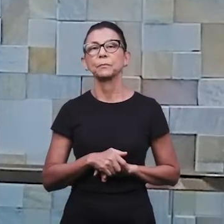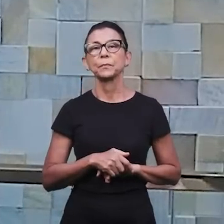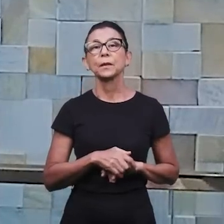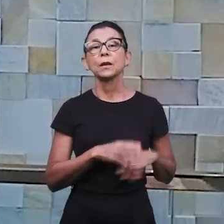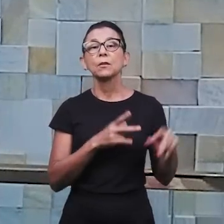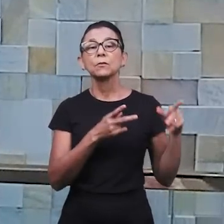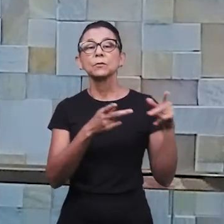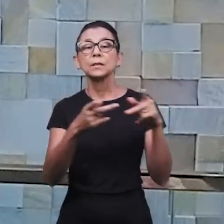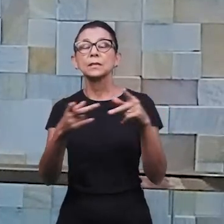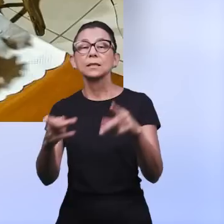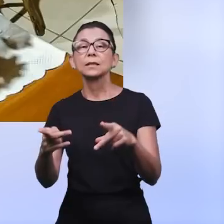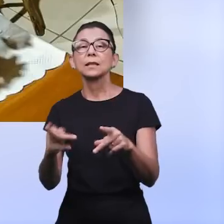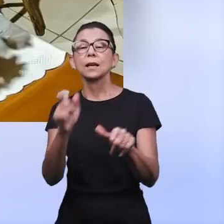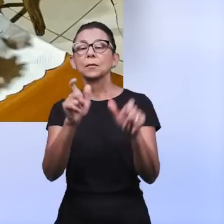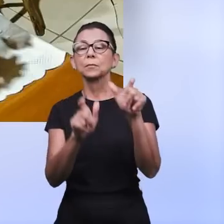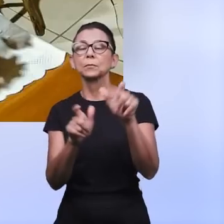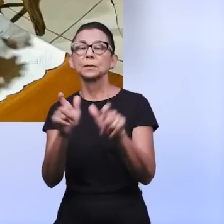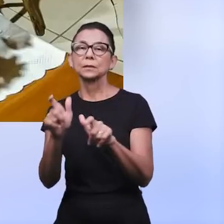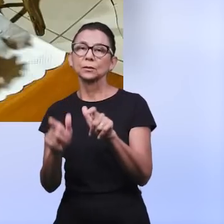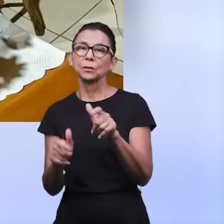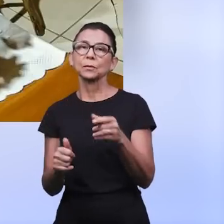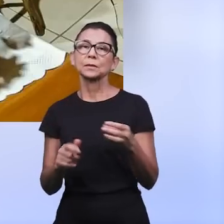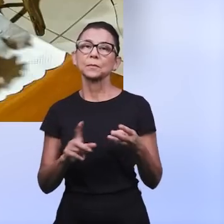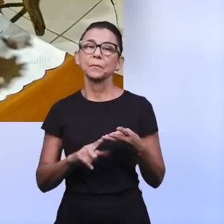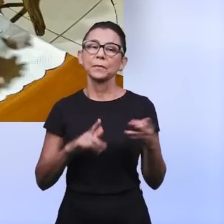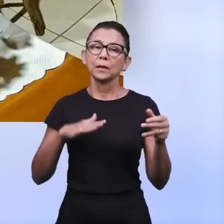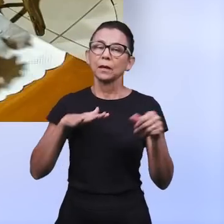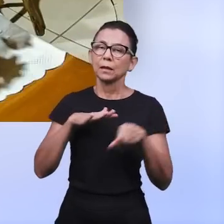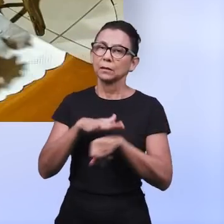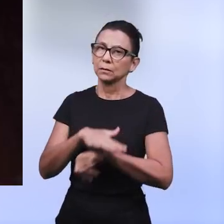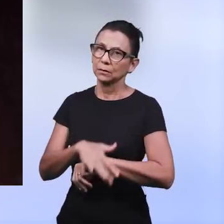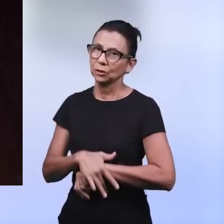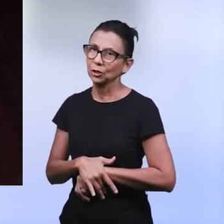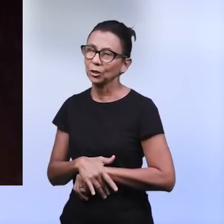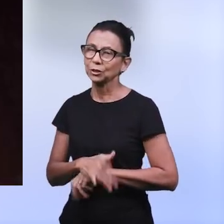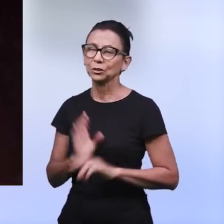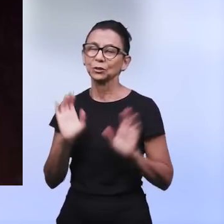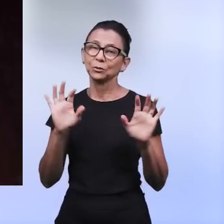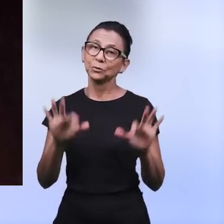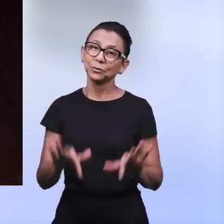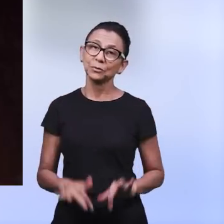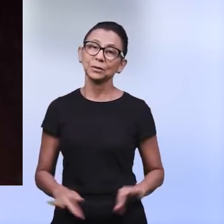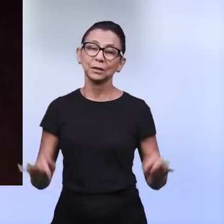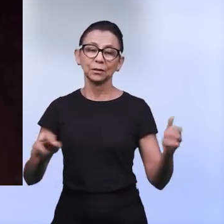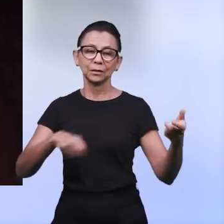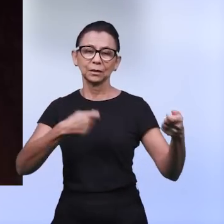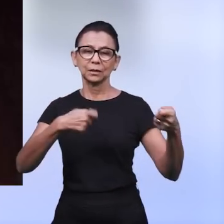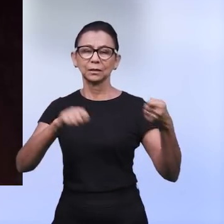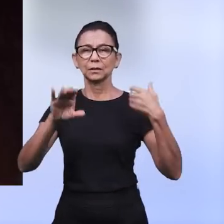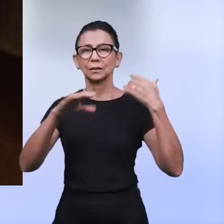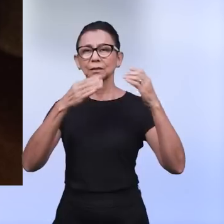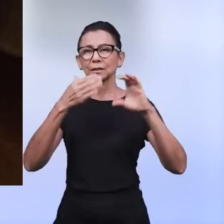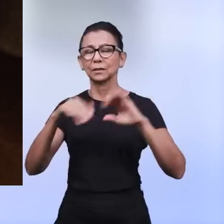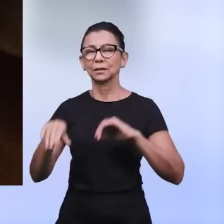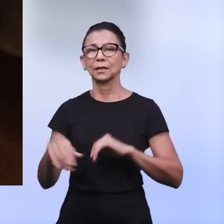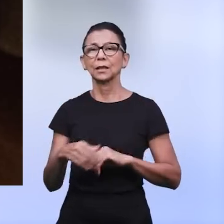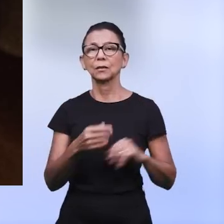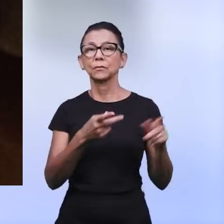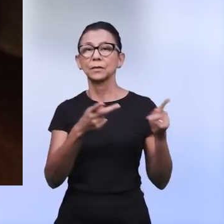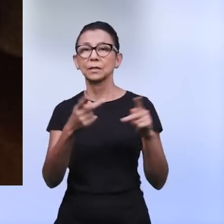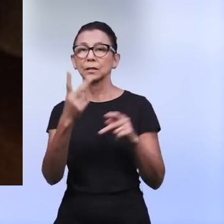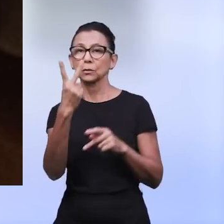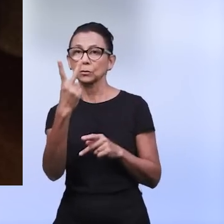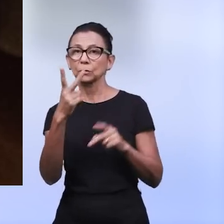na cidade. À noite, o trabalho foi finalizado com uma serenata para 2 famílias.